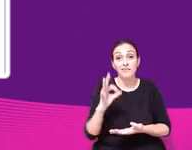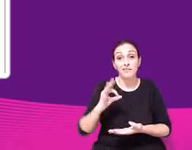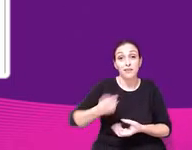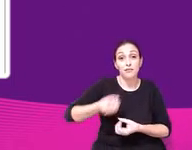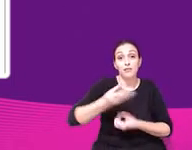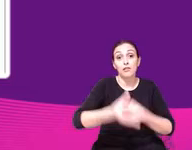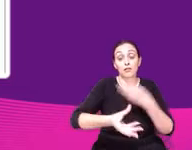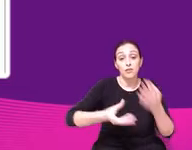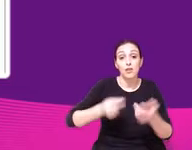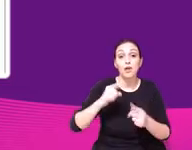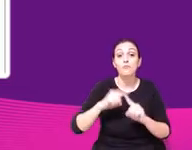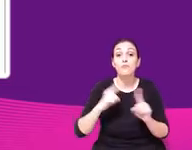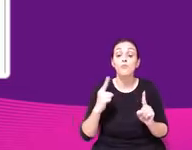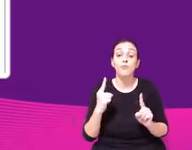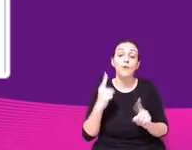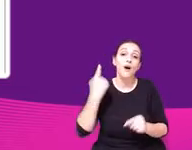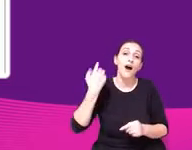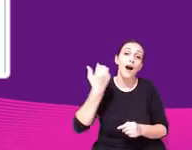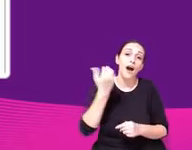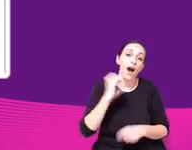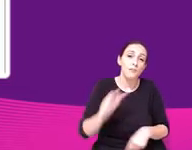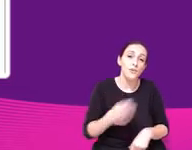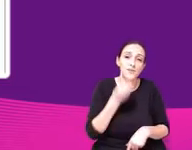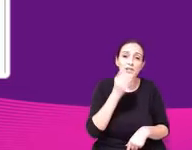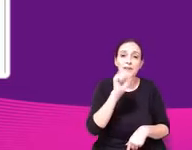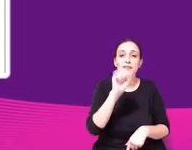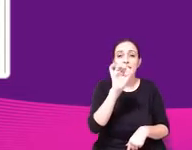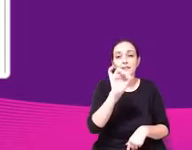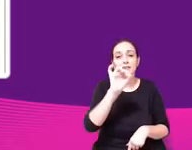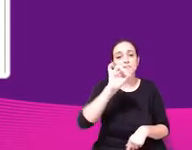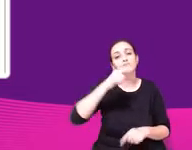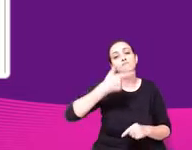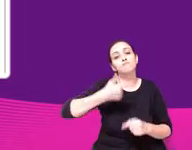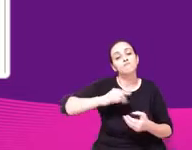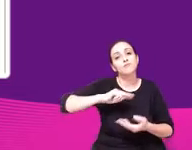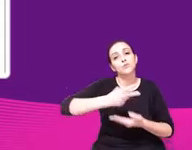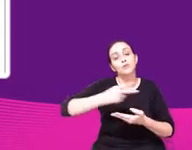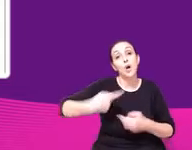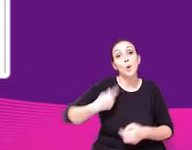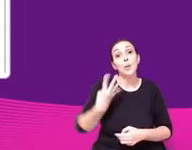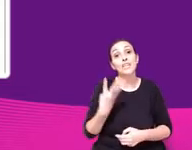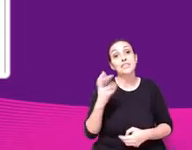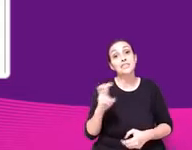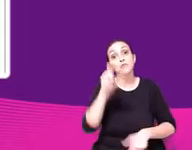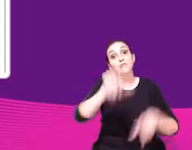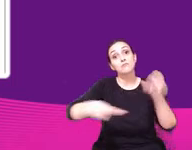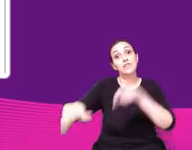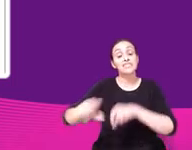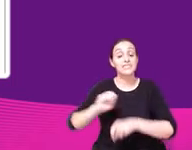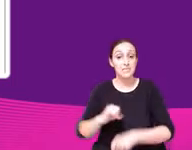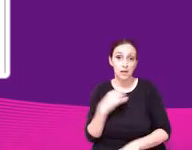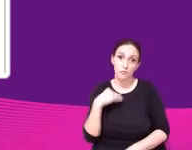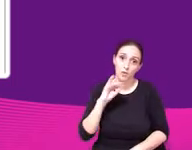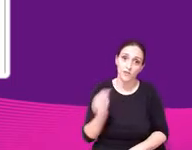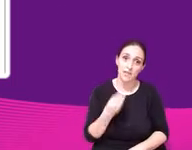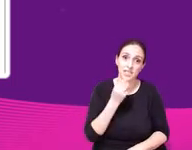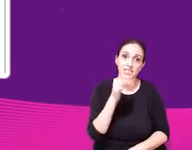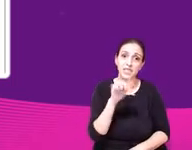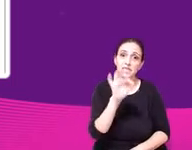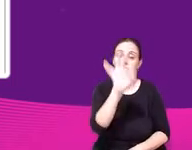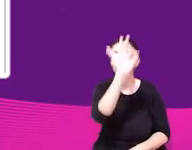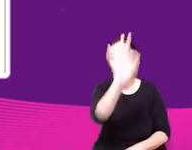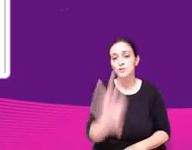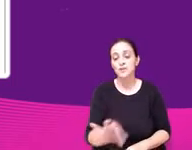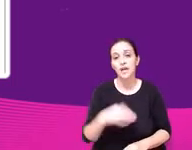aproveitamento de 80% dos rins. Ou 45 doadores se a gente aproveitar 70%. O ideal é